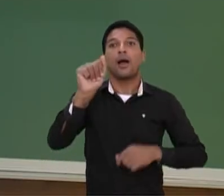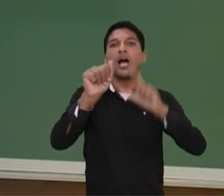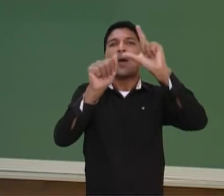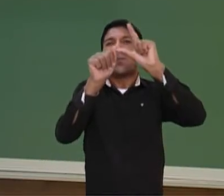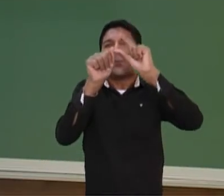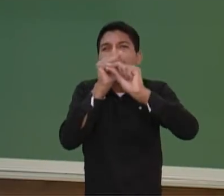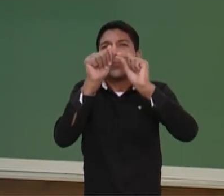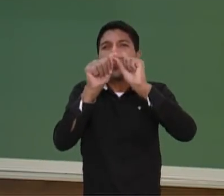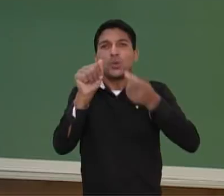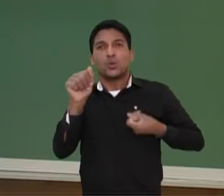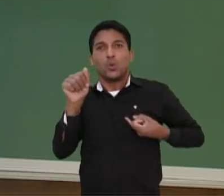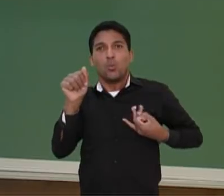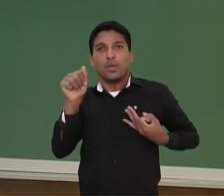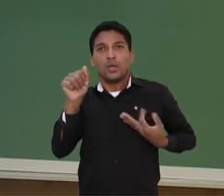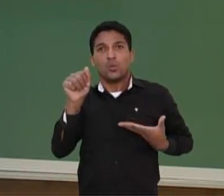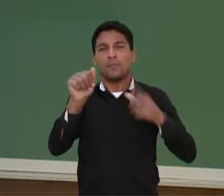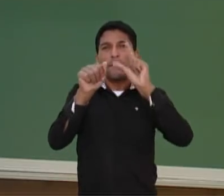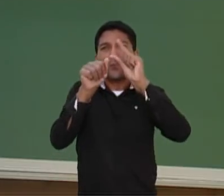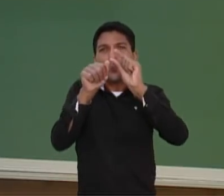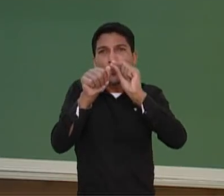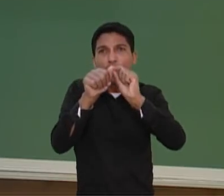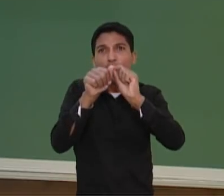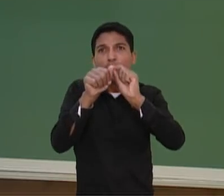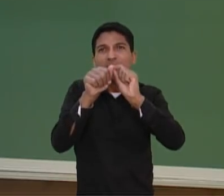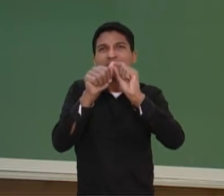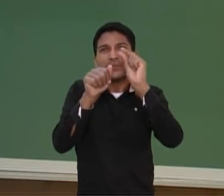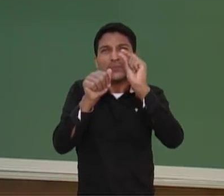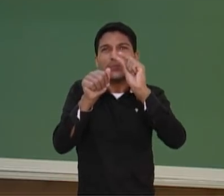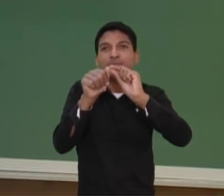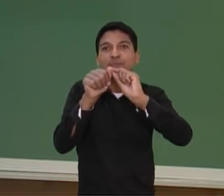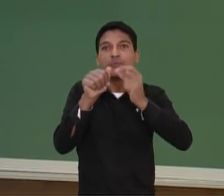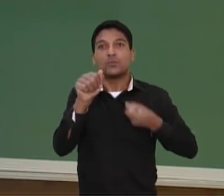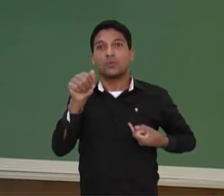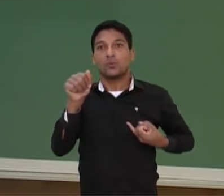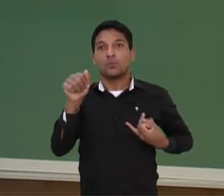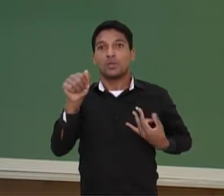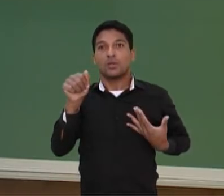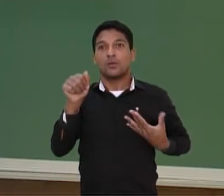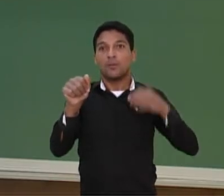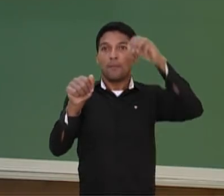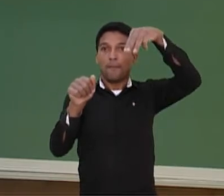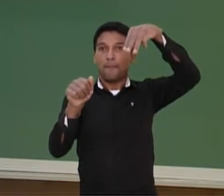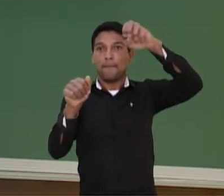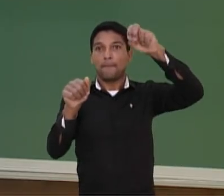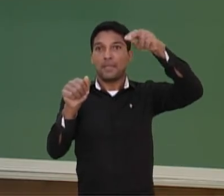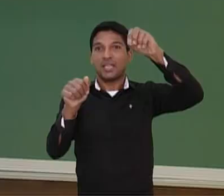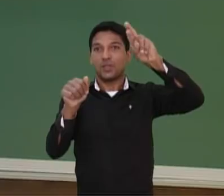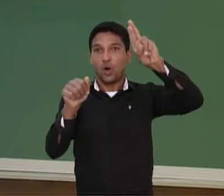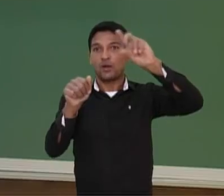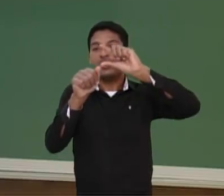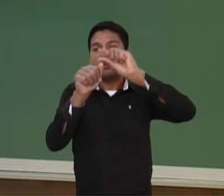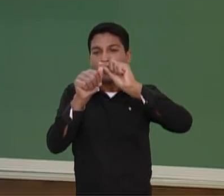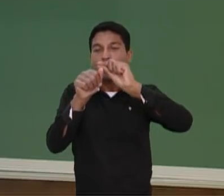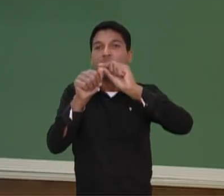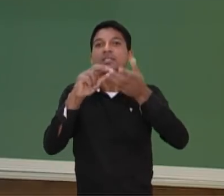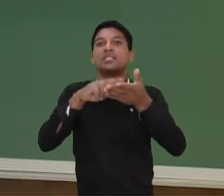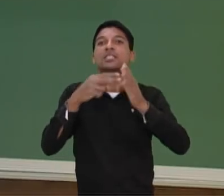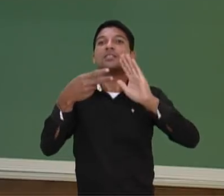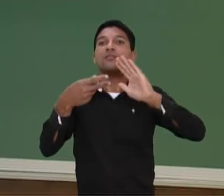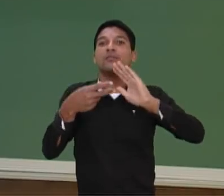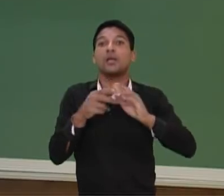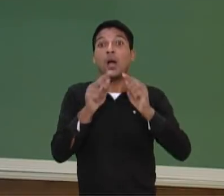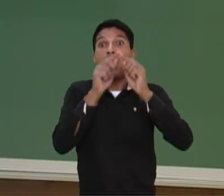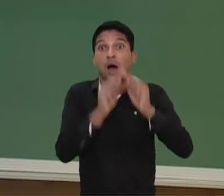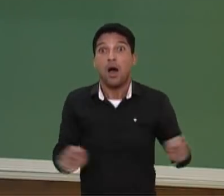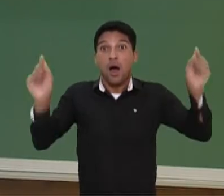eu vou aumentando o valor do coeficiente de x ao quadrado, do valor de A, conforme ele vai crescendo, o que eu vou fazendo com a curva? Eu vou